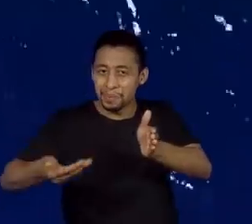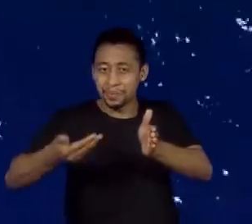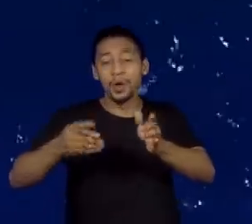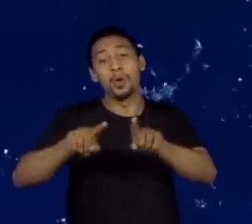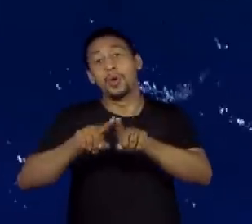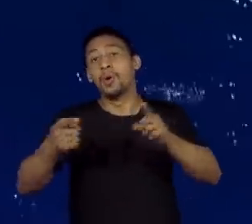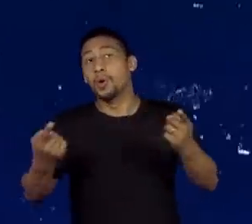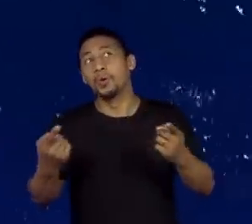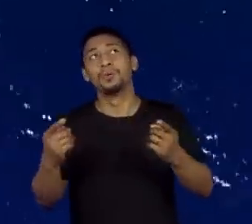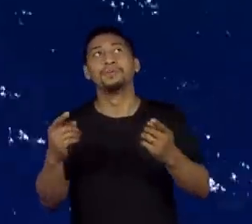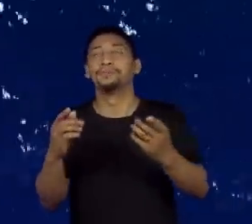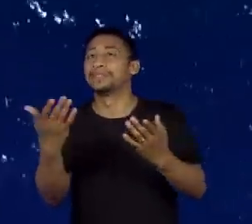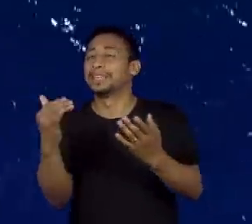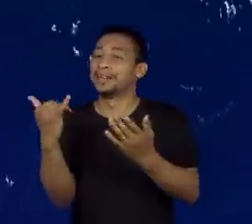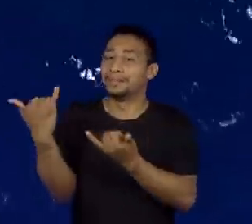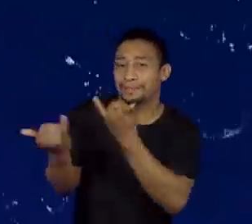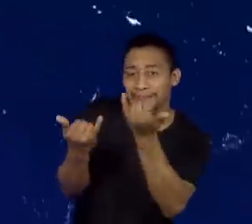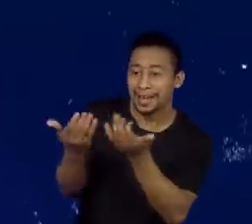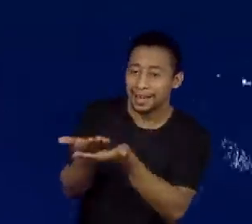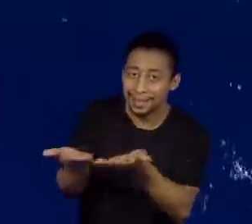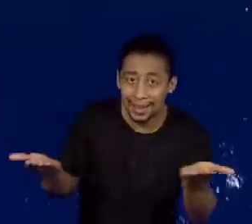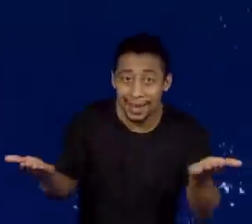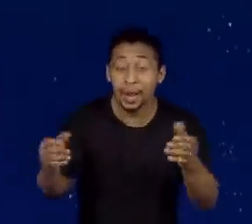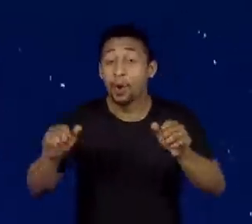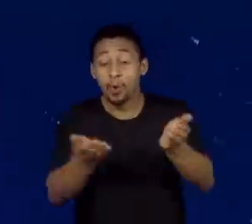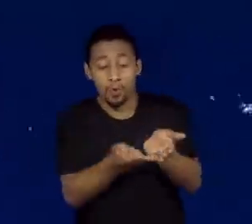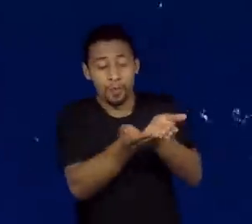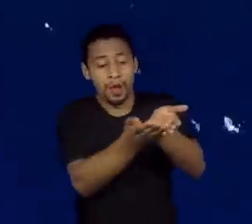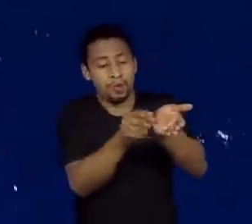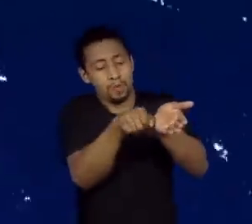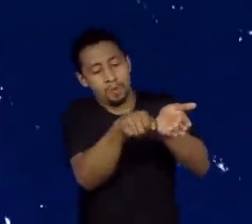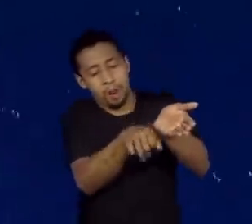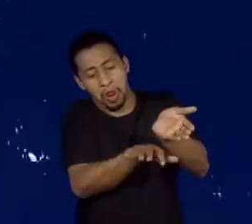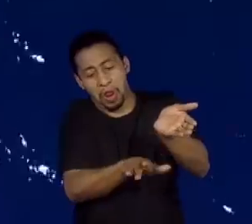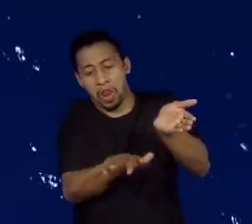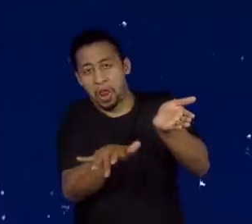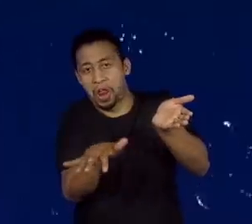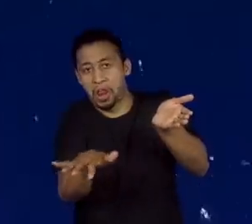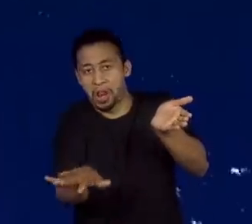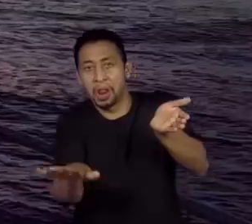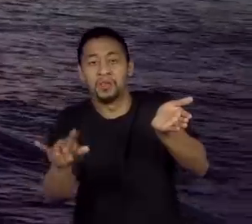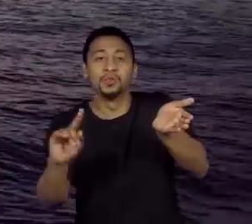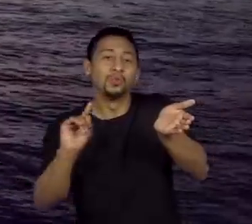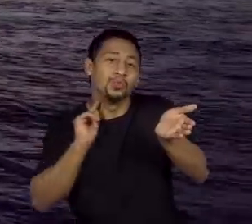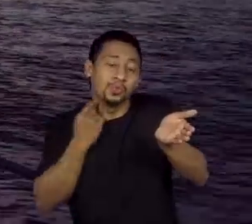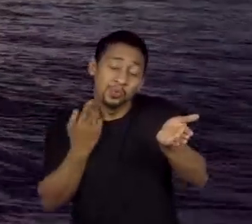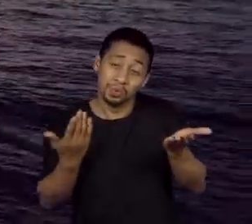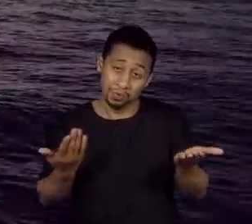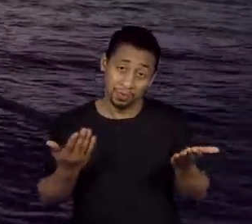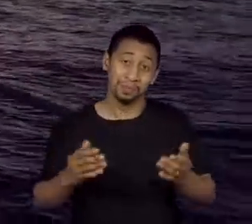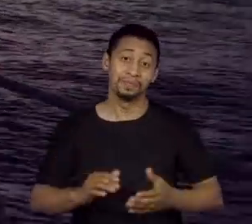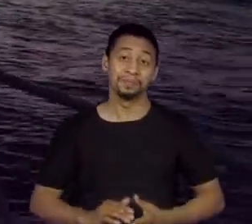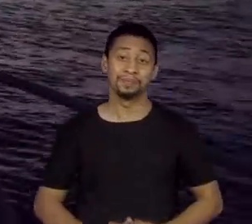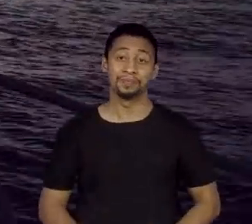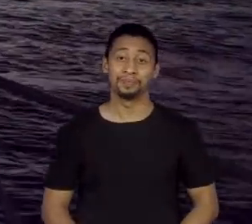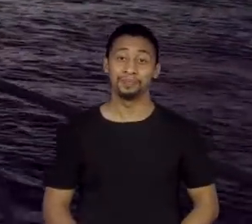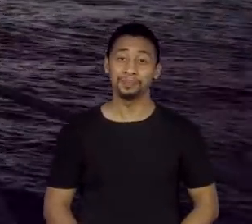de petróleo e água profunda, poluição residual ou acústica.